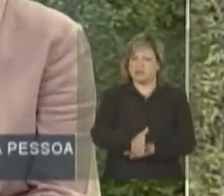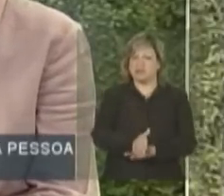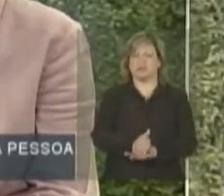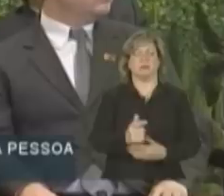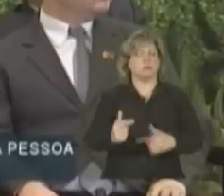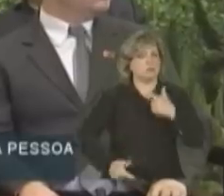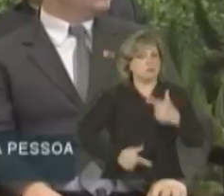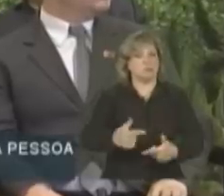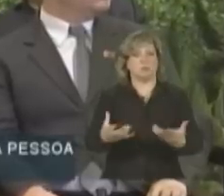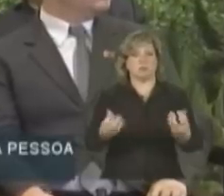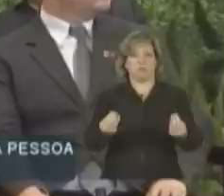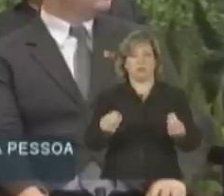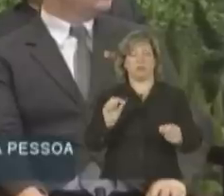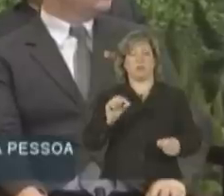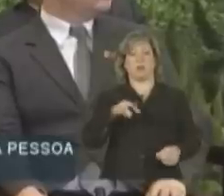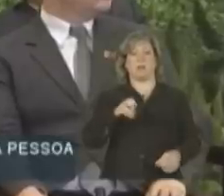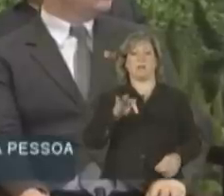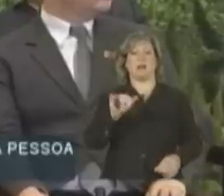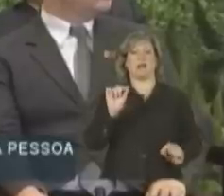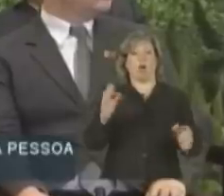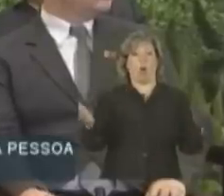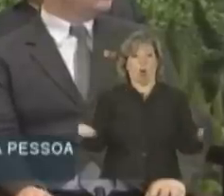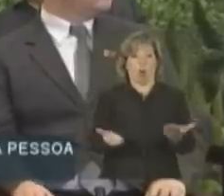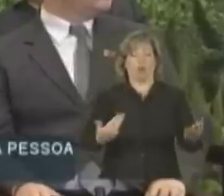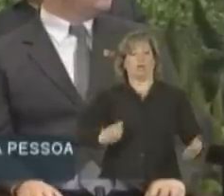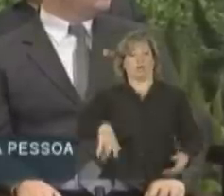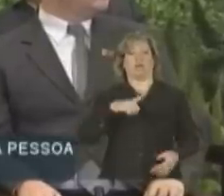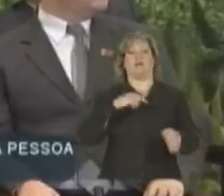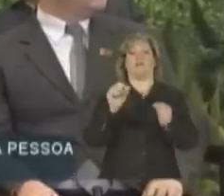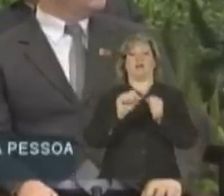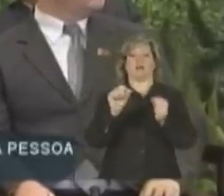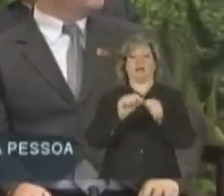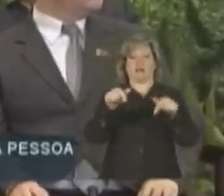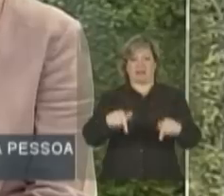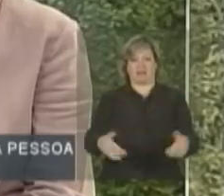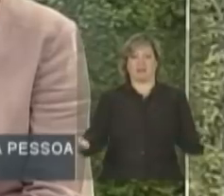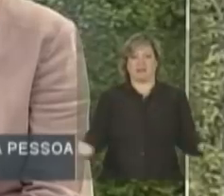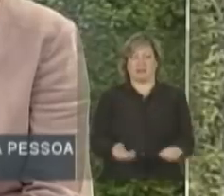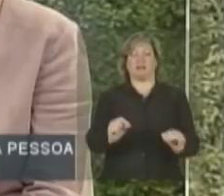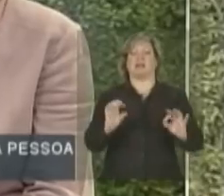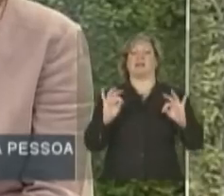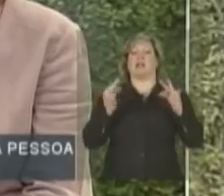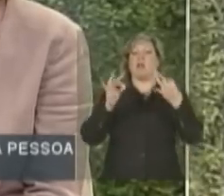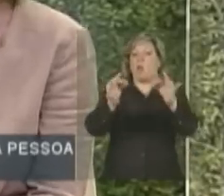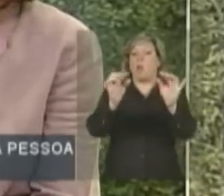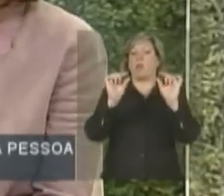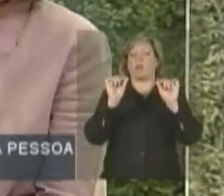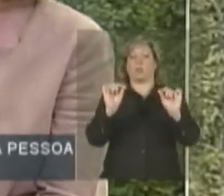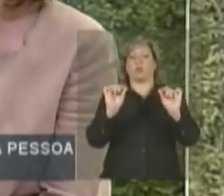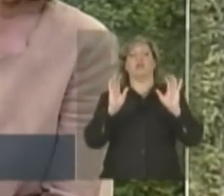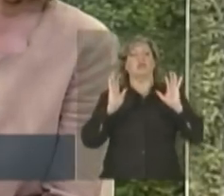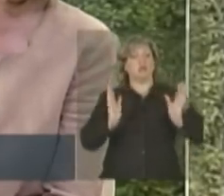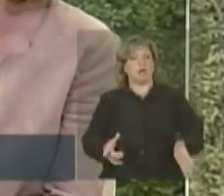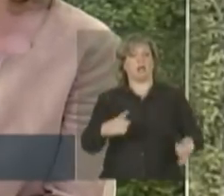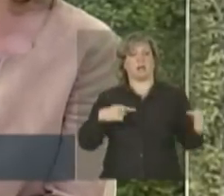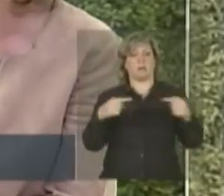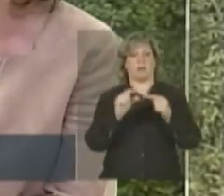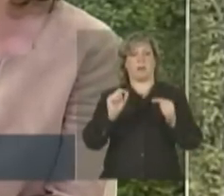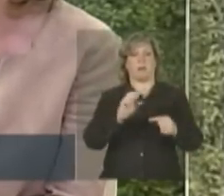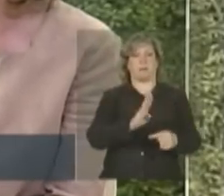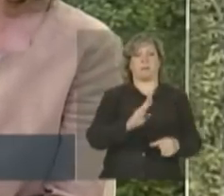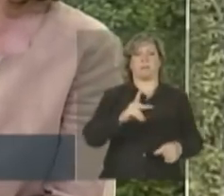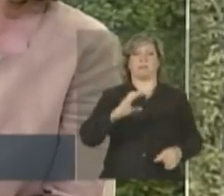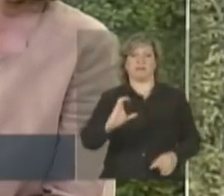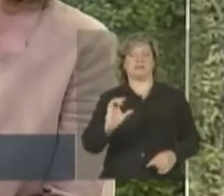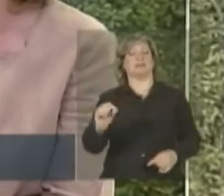incansável, numa meta que nós hoje estamos estabelecendo aqui, a partir de tecnologias que já deram certo, como o BPC na